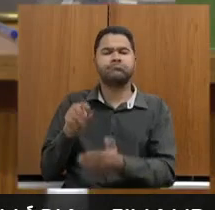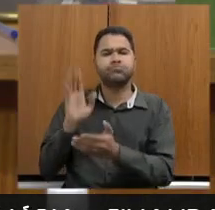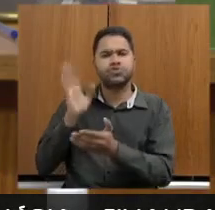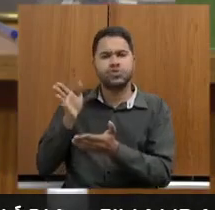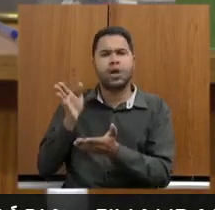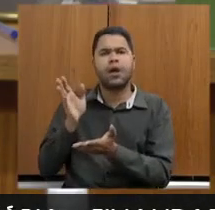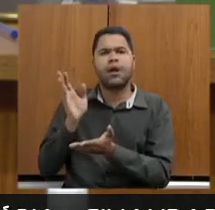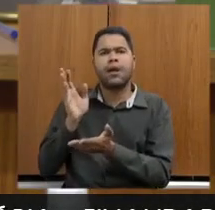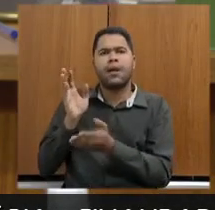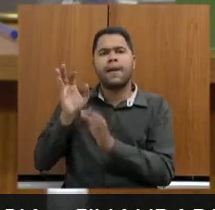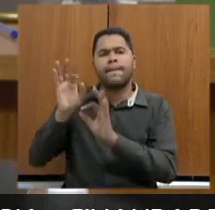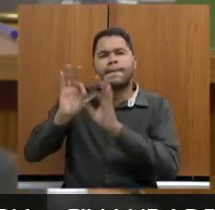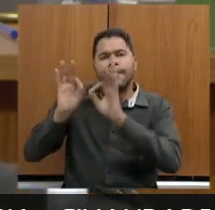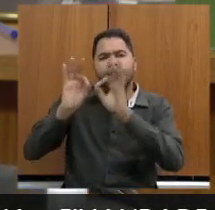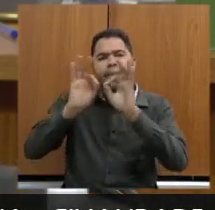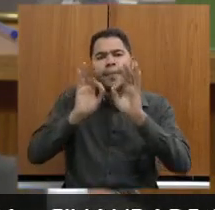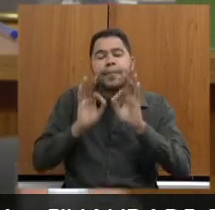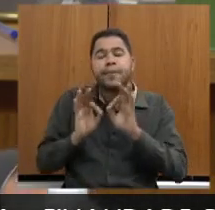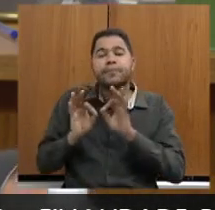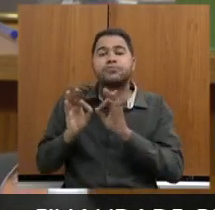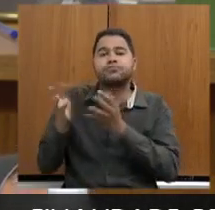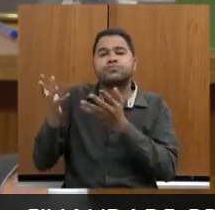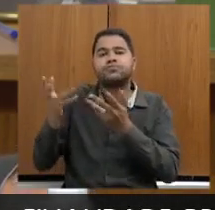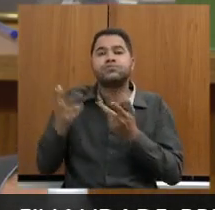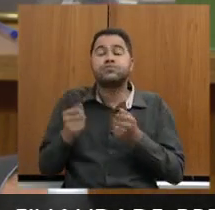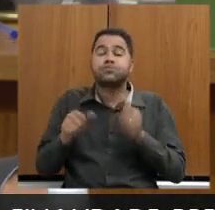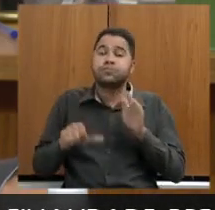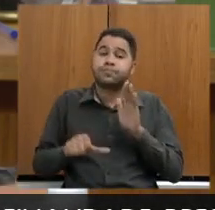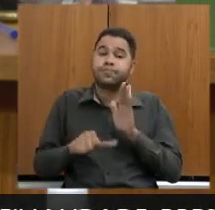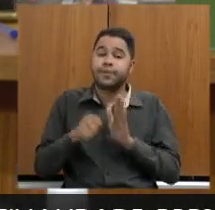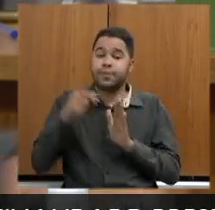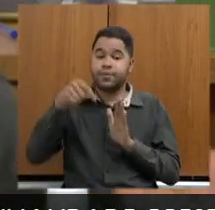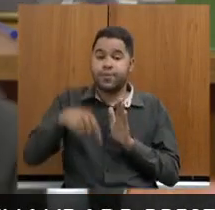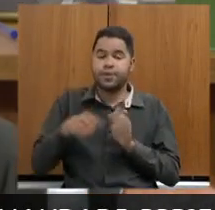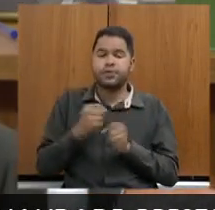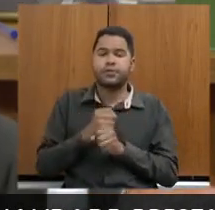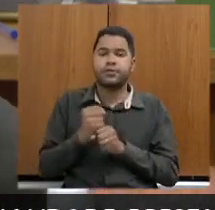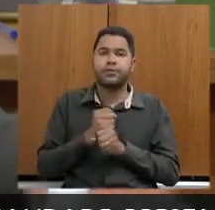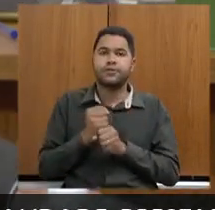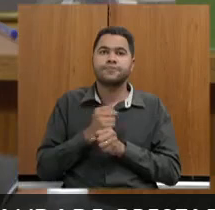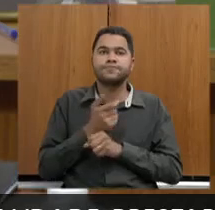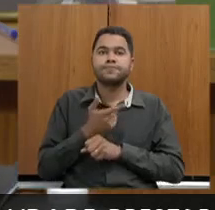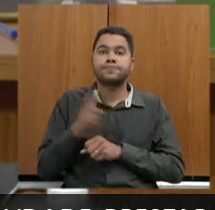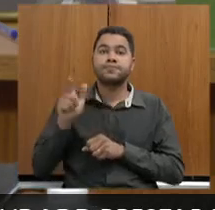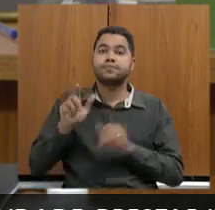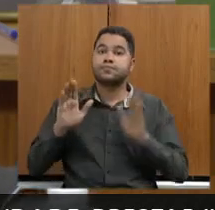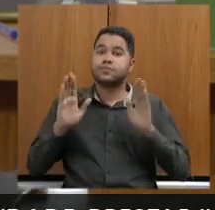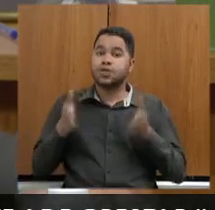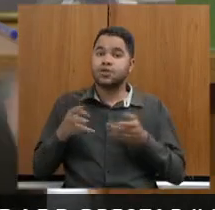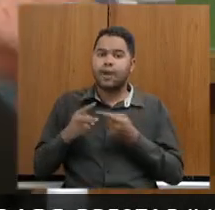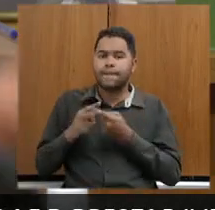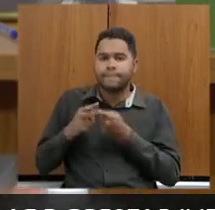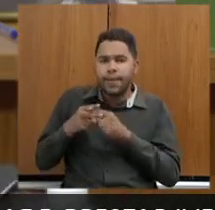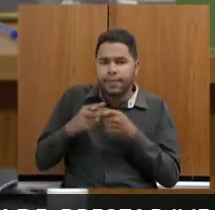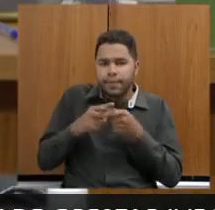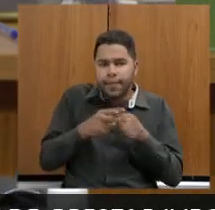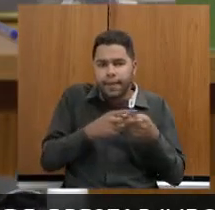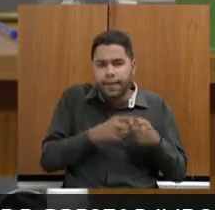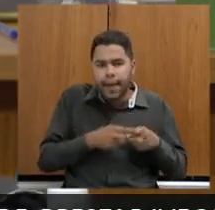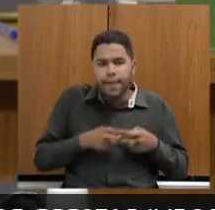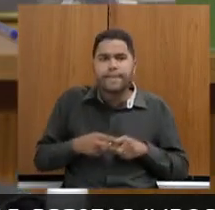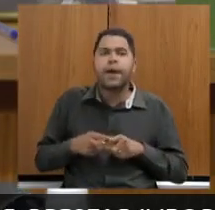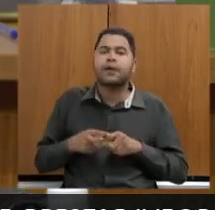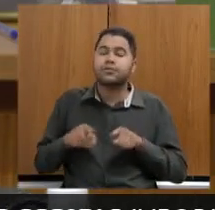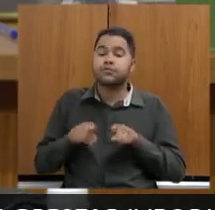Toda a manutenção e ela vai atender pela primeira vez esse ano temos uma outra que já está em manutenção e